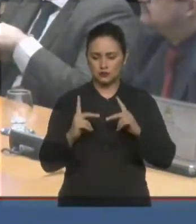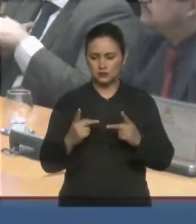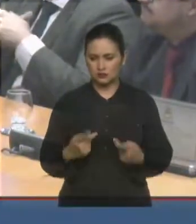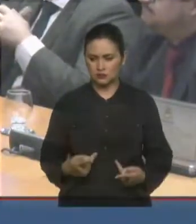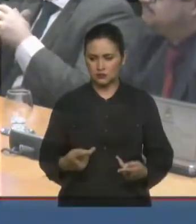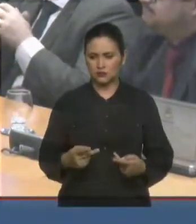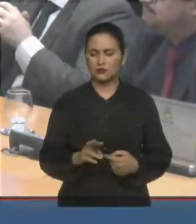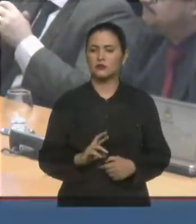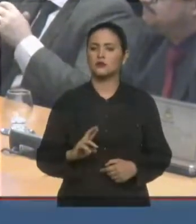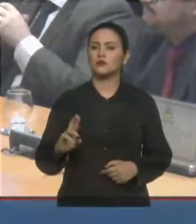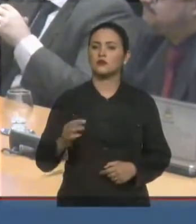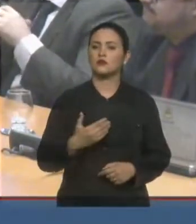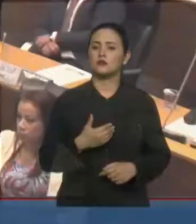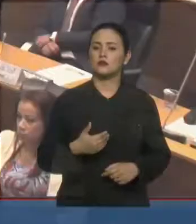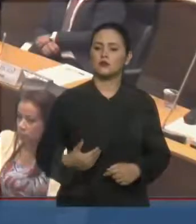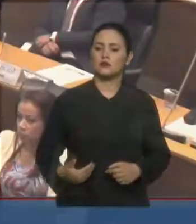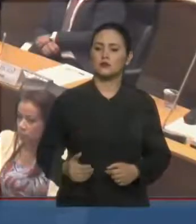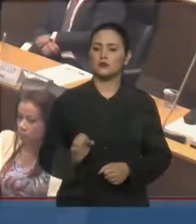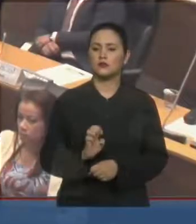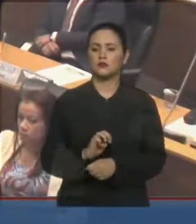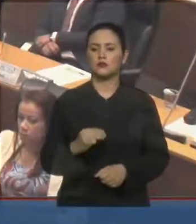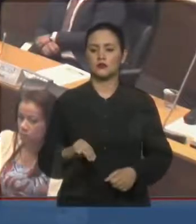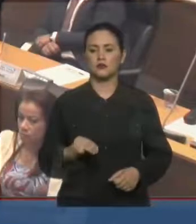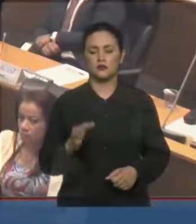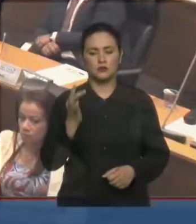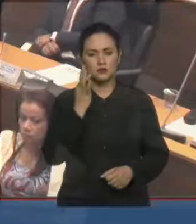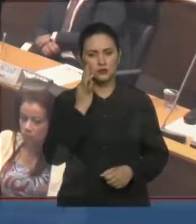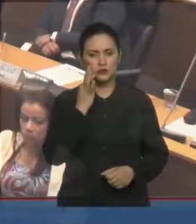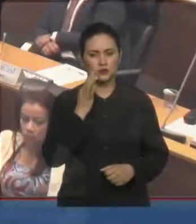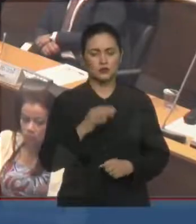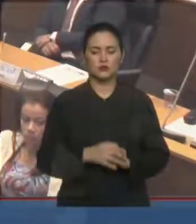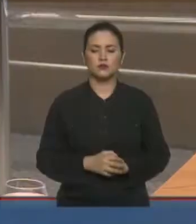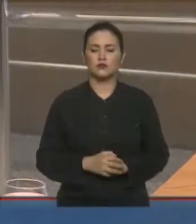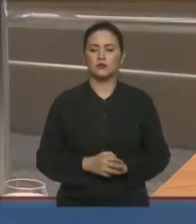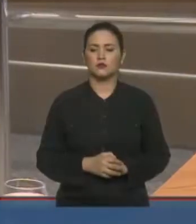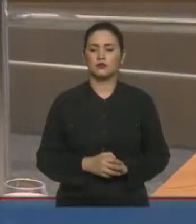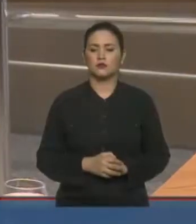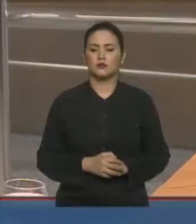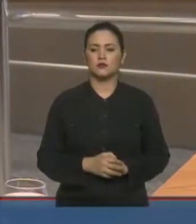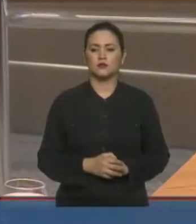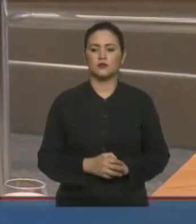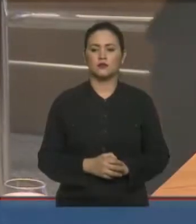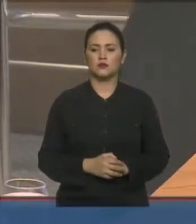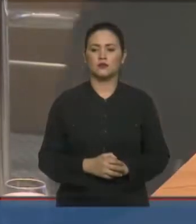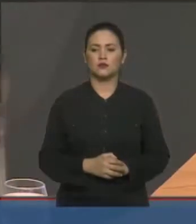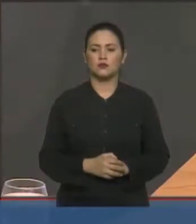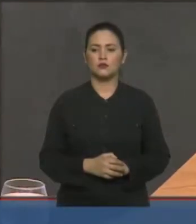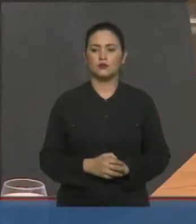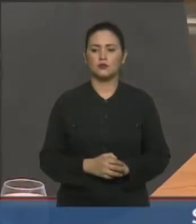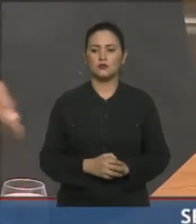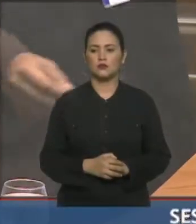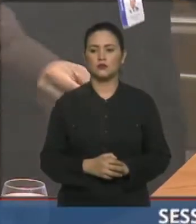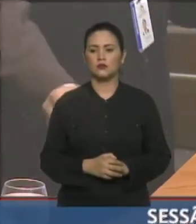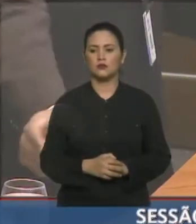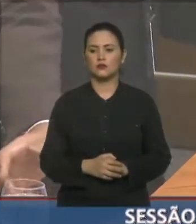sua excelência, o governador do Estado do Maranhão, doutor Flávio Dino, eu quero saudar essa mesa.